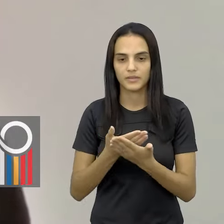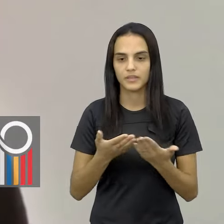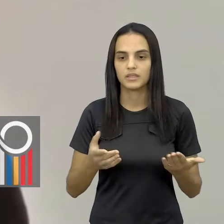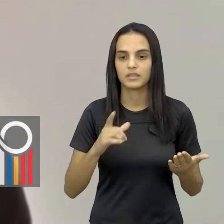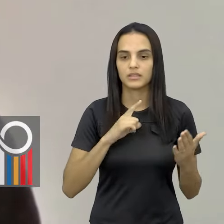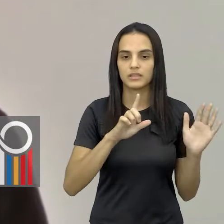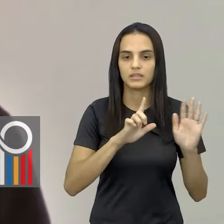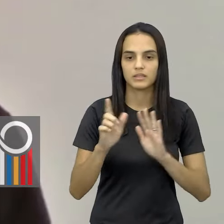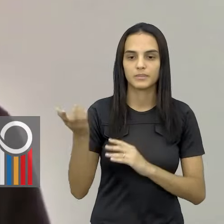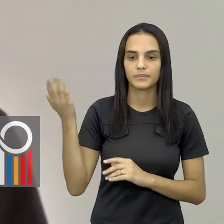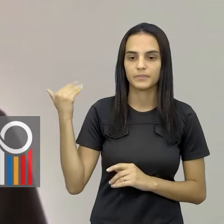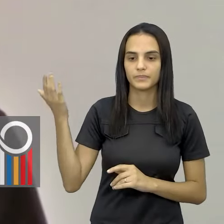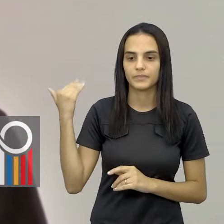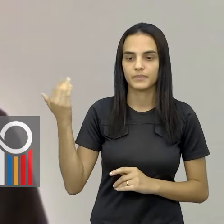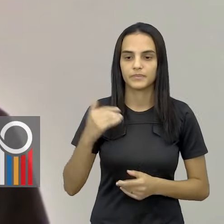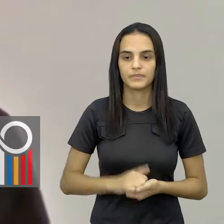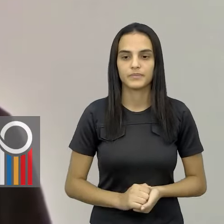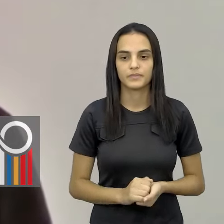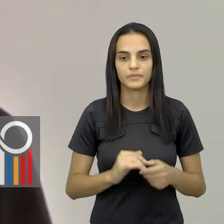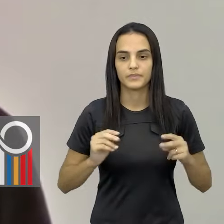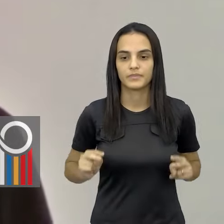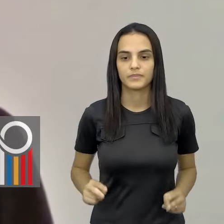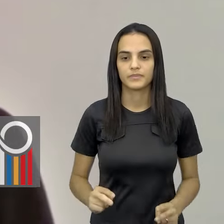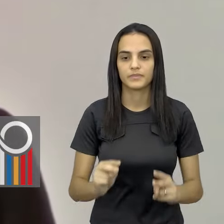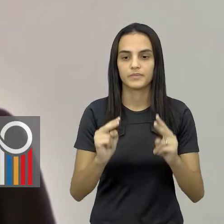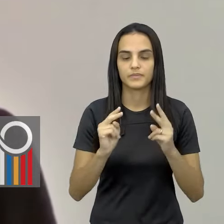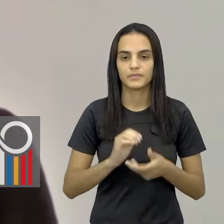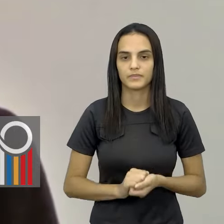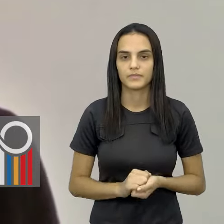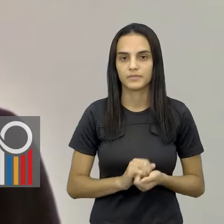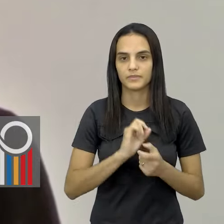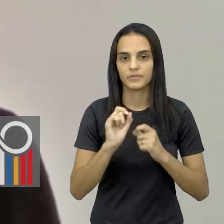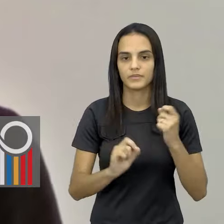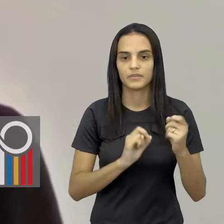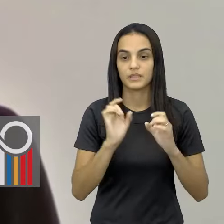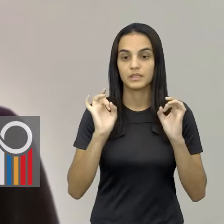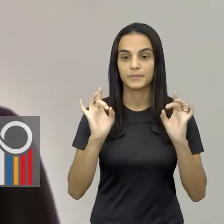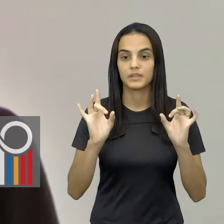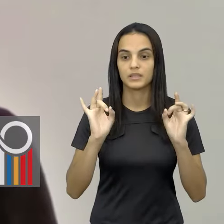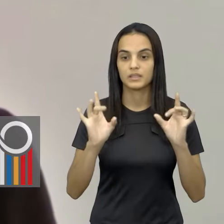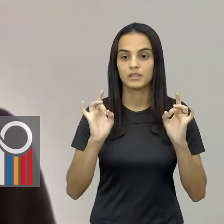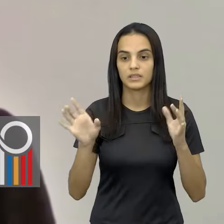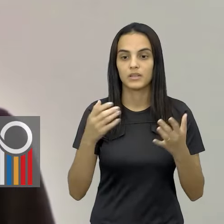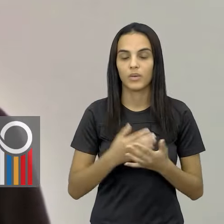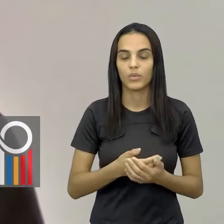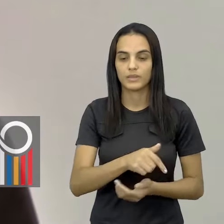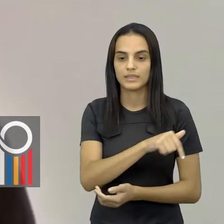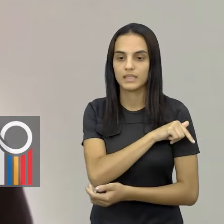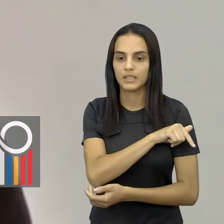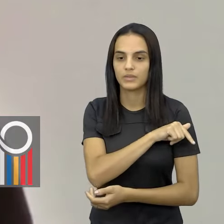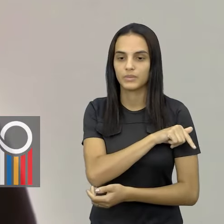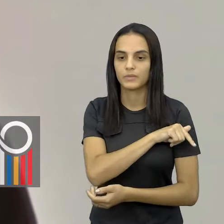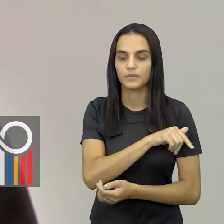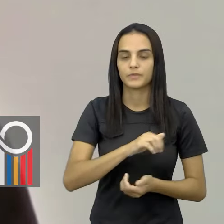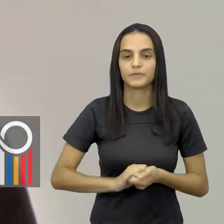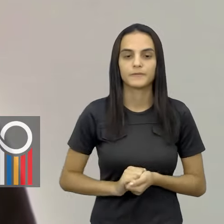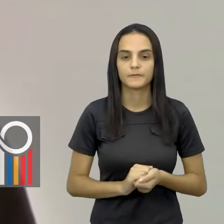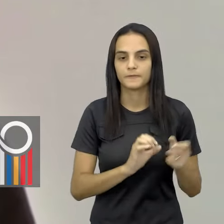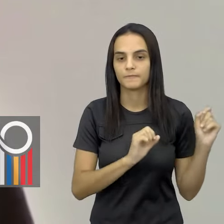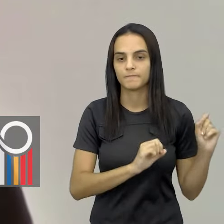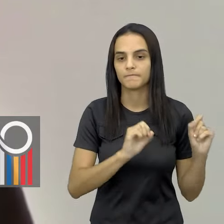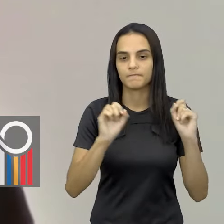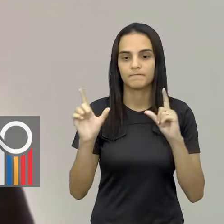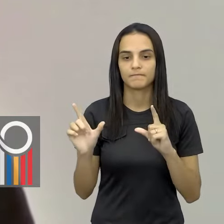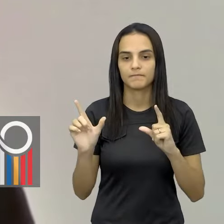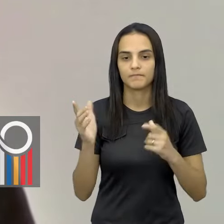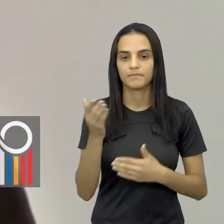semana passada, então aqui eu vou dando continuidade com uma abordagem especial ao sétimo ano. Vou compartilhar com vocês